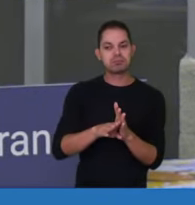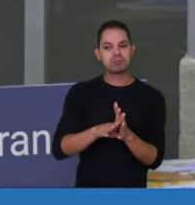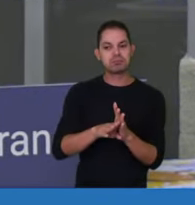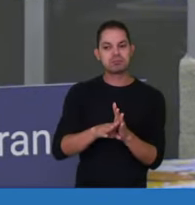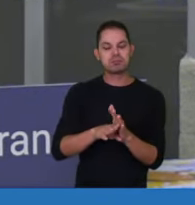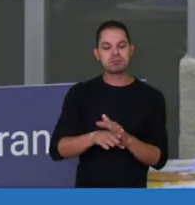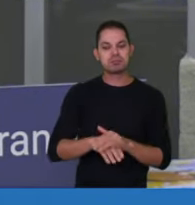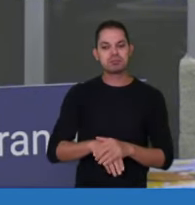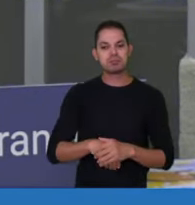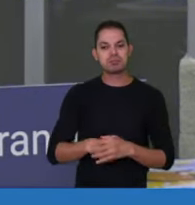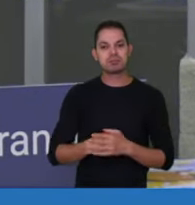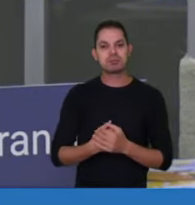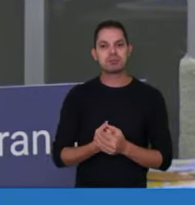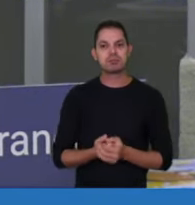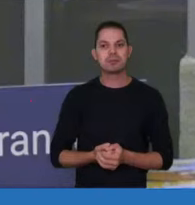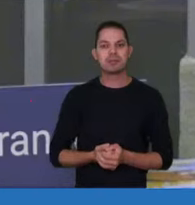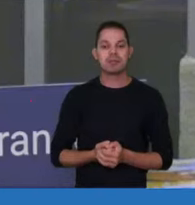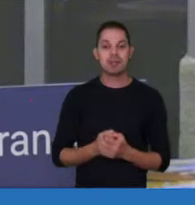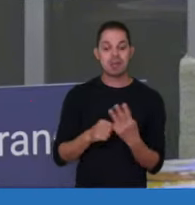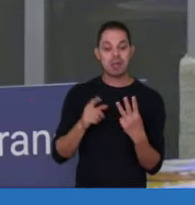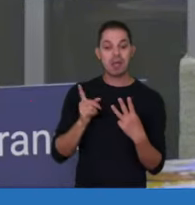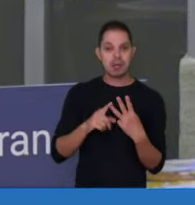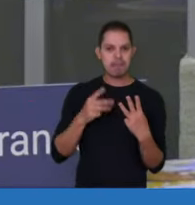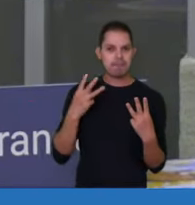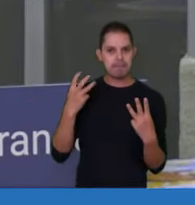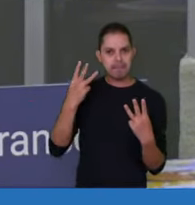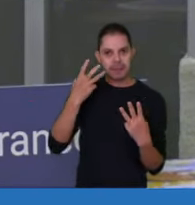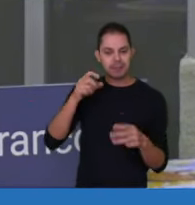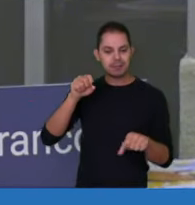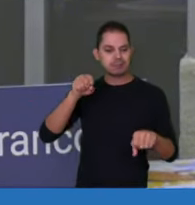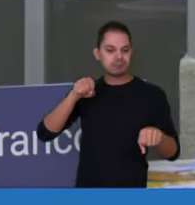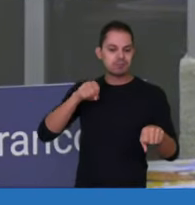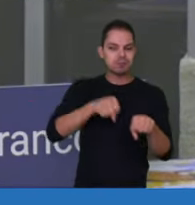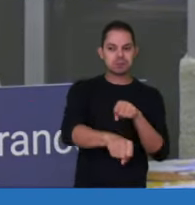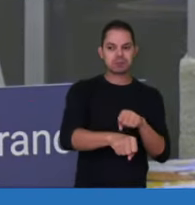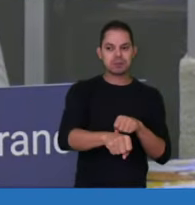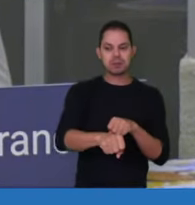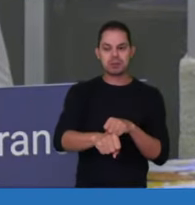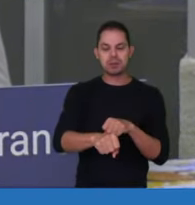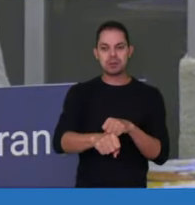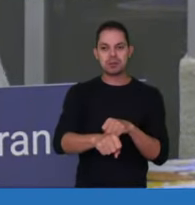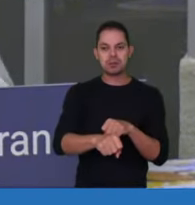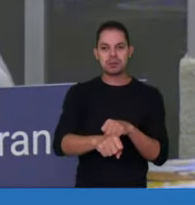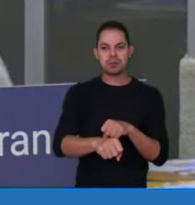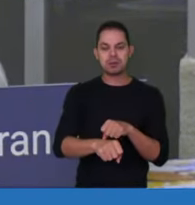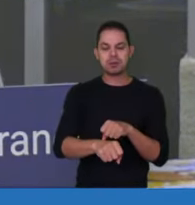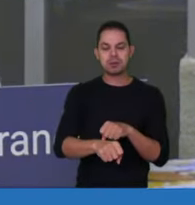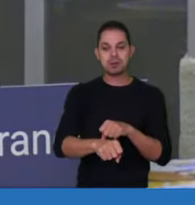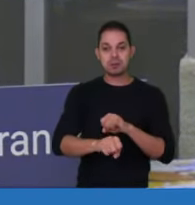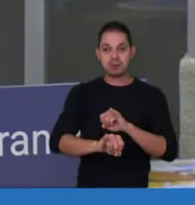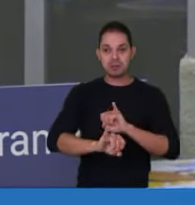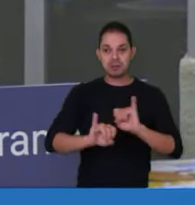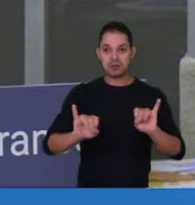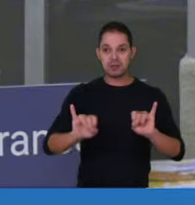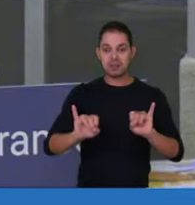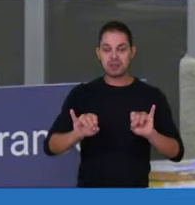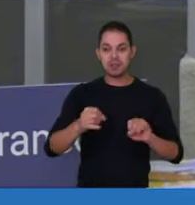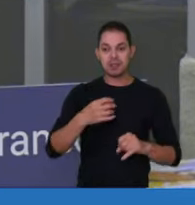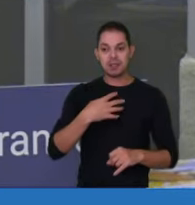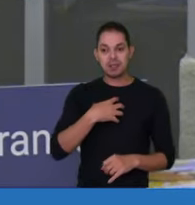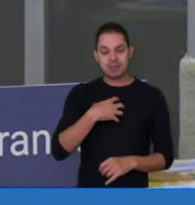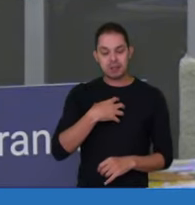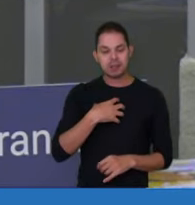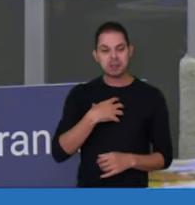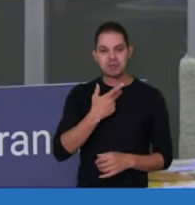concluir, Marielle executada, eu quero dizer que eu,